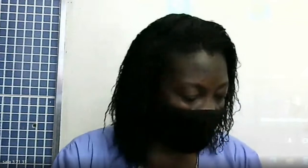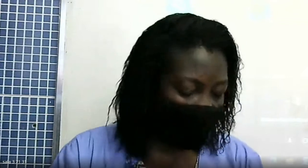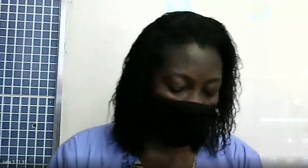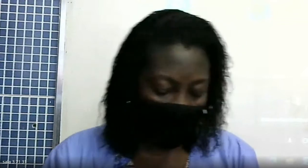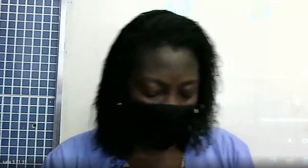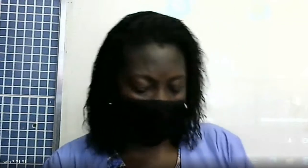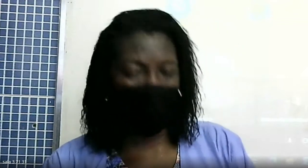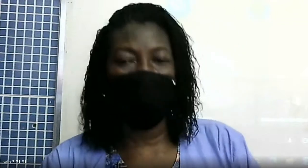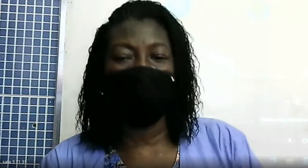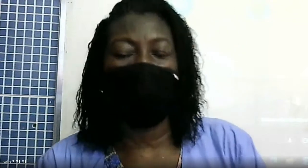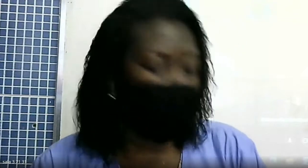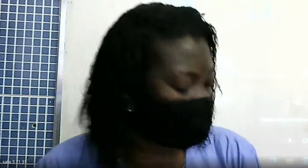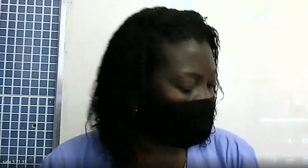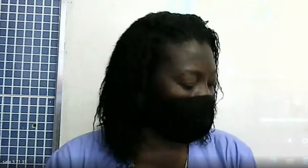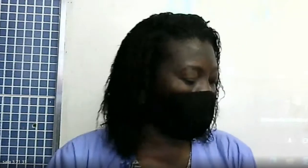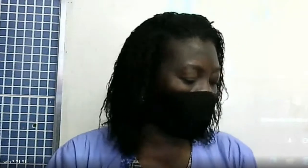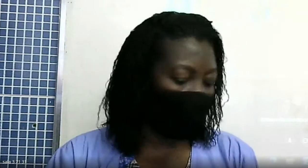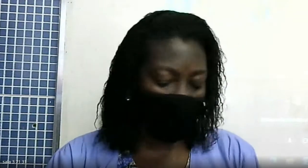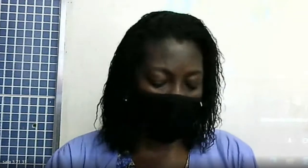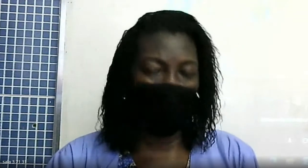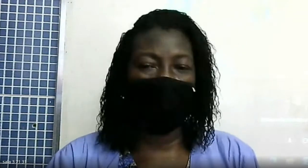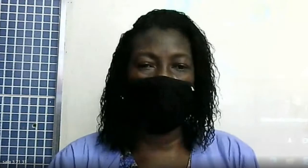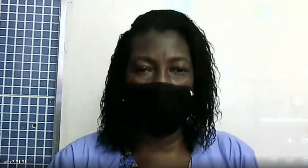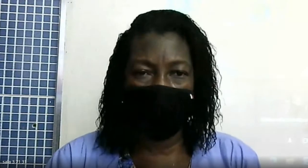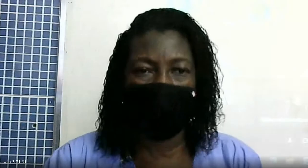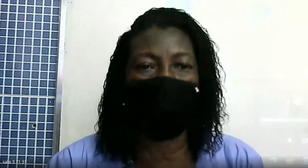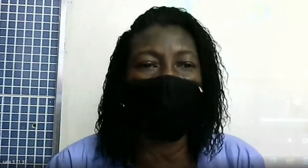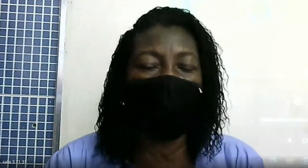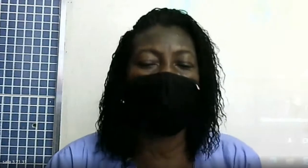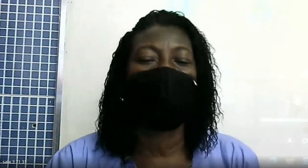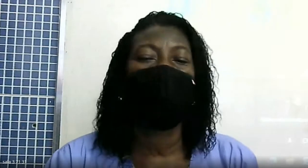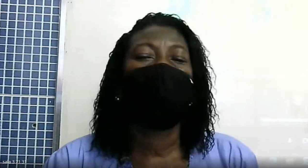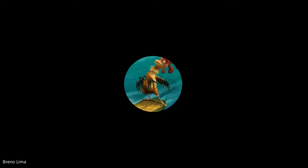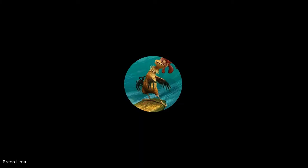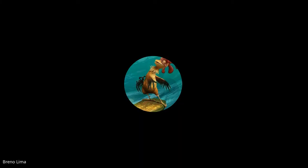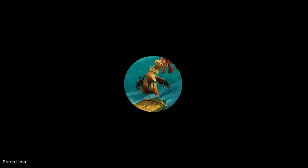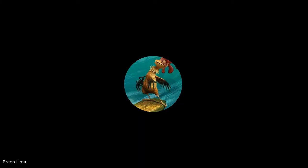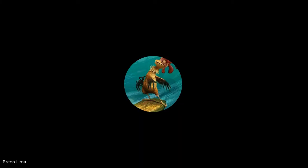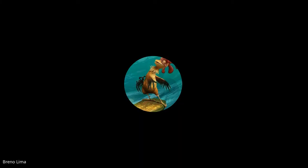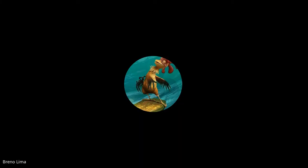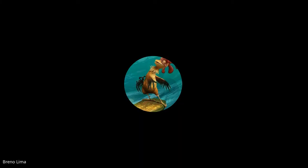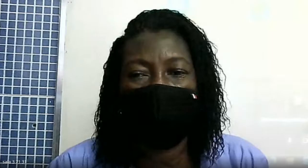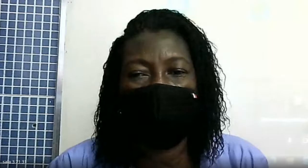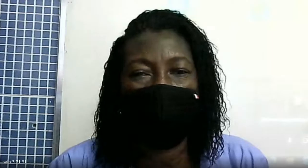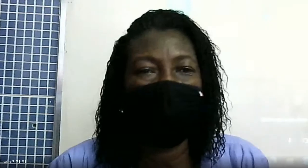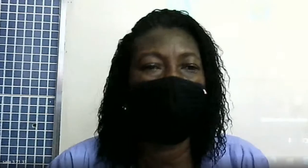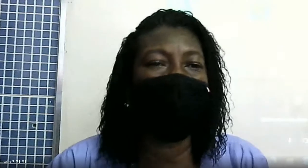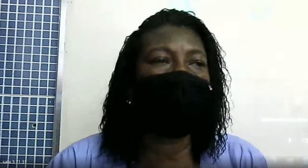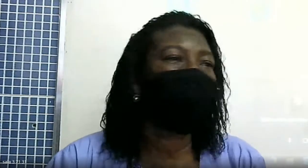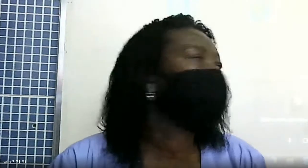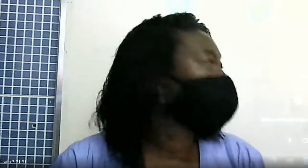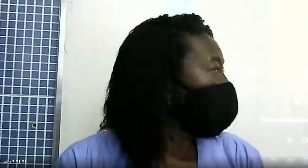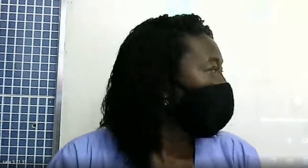Eu quero entrar com vocês hoje na página 92 e 93 do livro. Bom dia. Bom dia, tudo